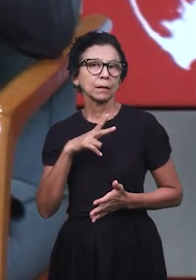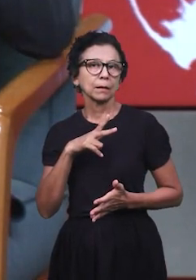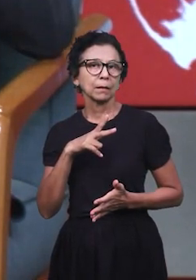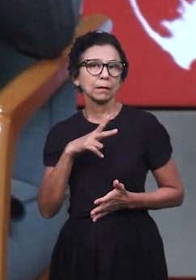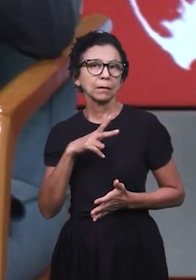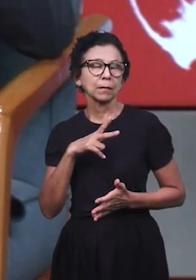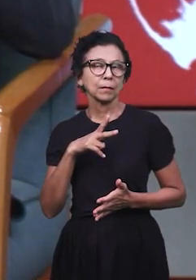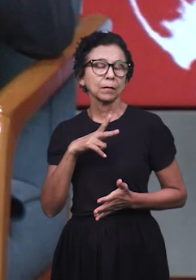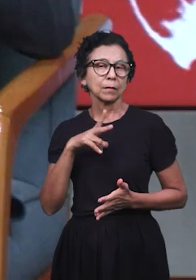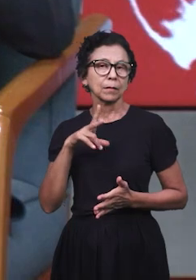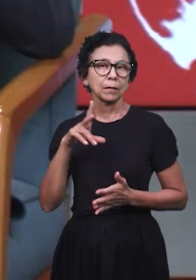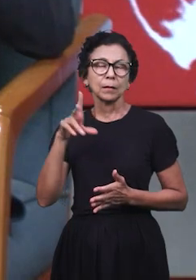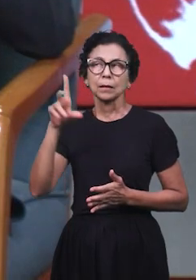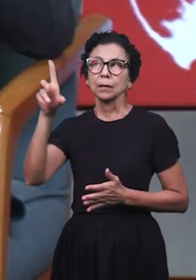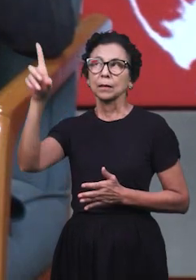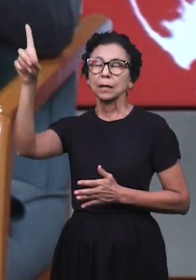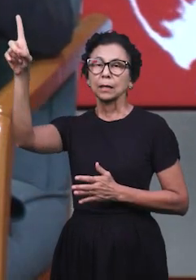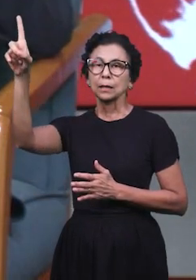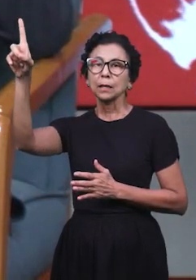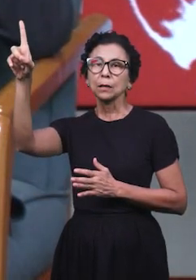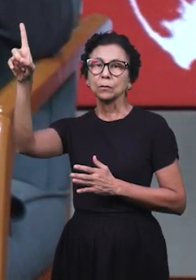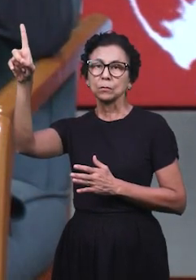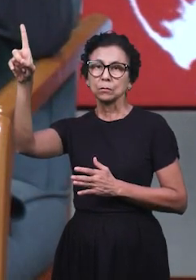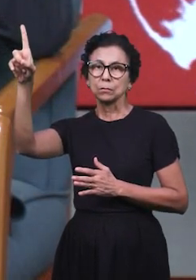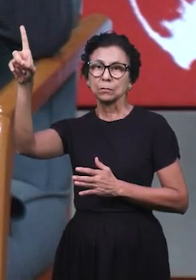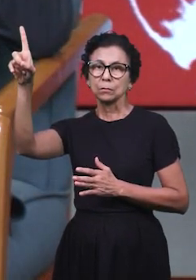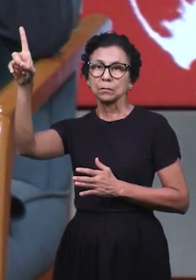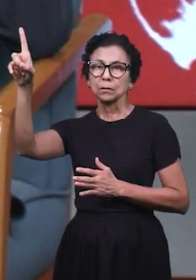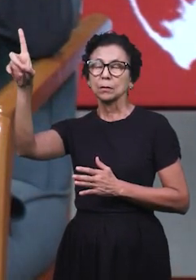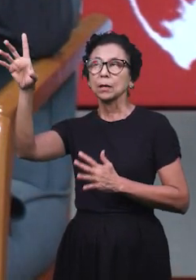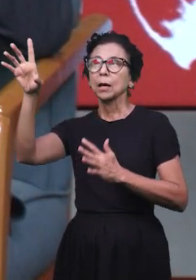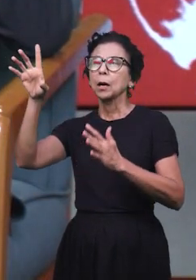fazemos uma consulta ao Senhor usando a palavra.